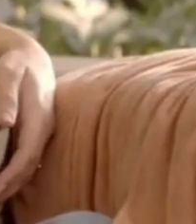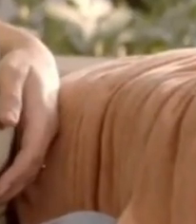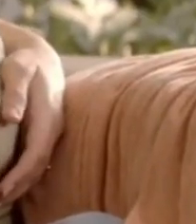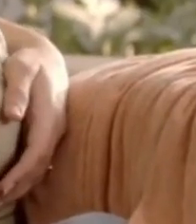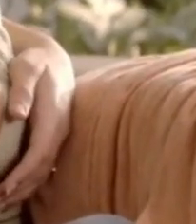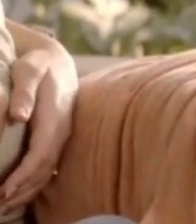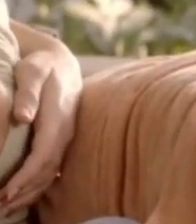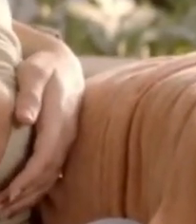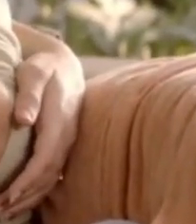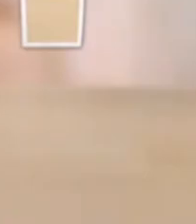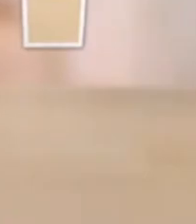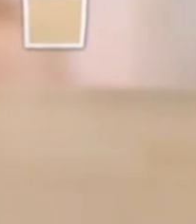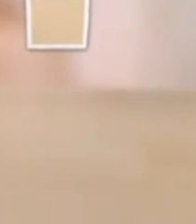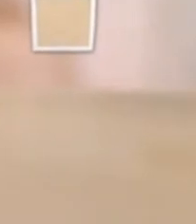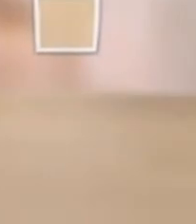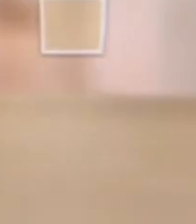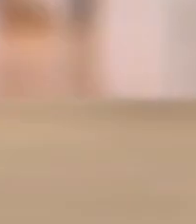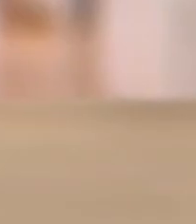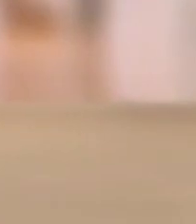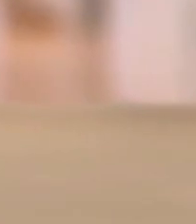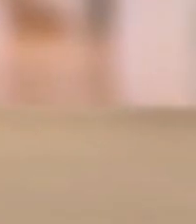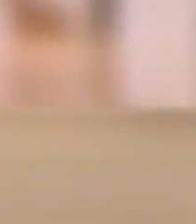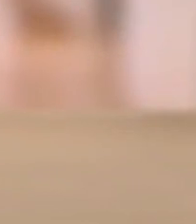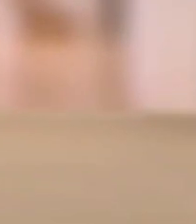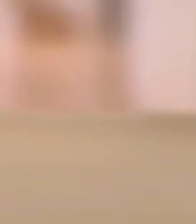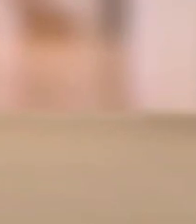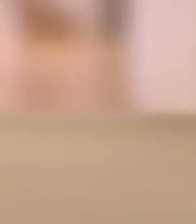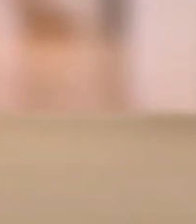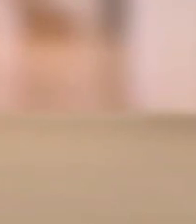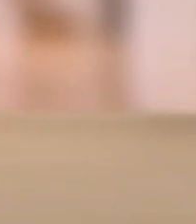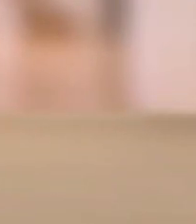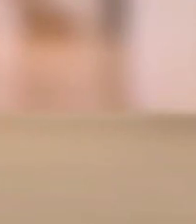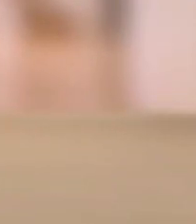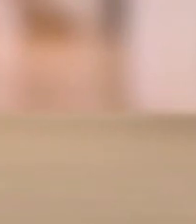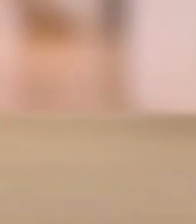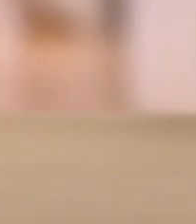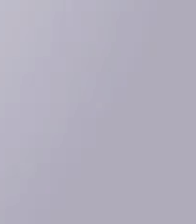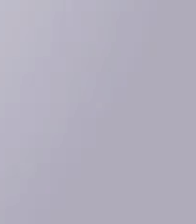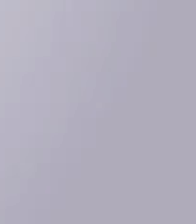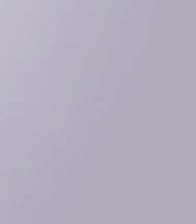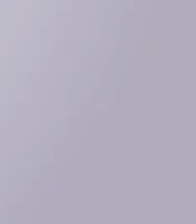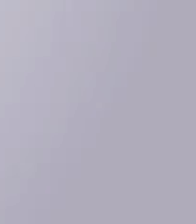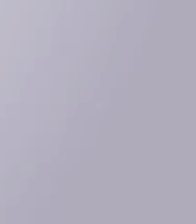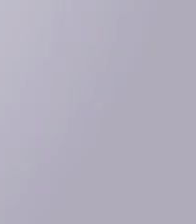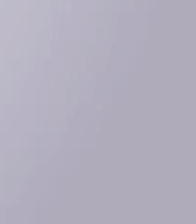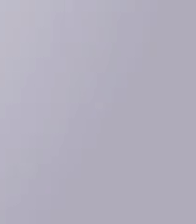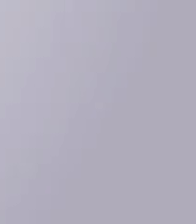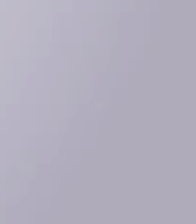Agora, Kinder Surpresa dá vida às surpresas dos teus filhos.